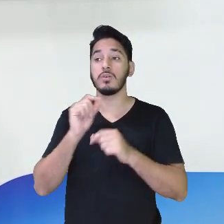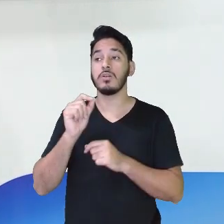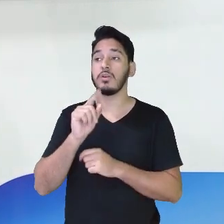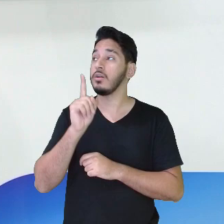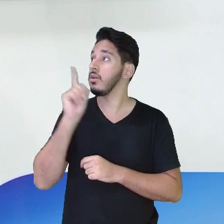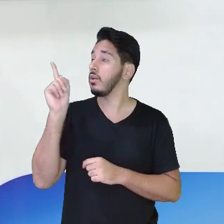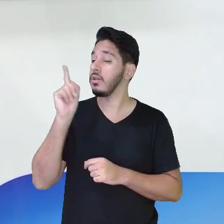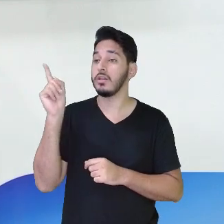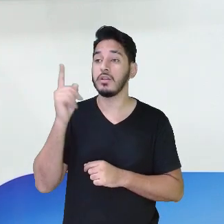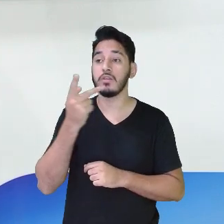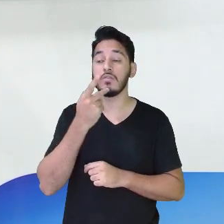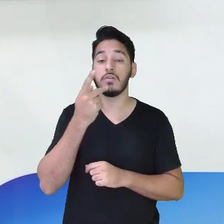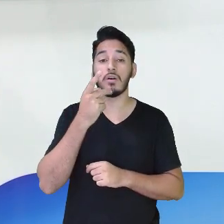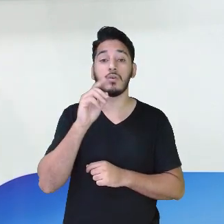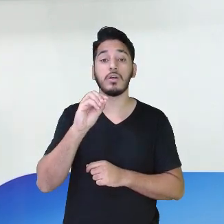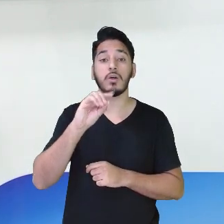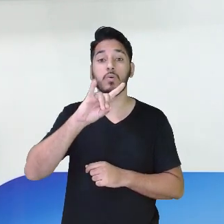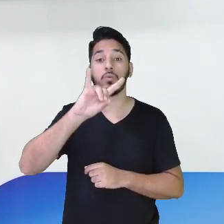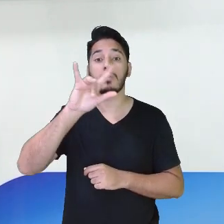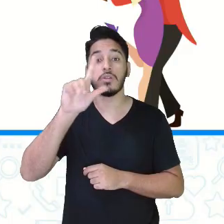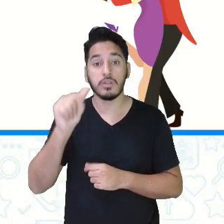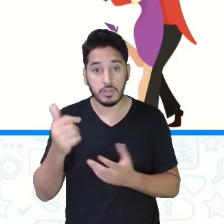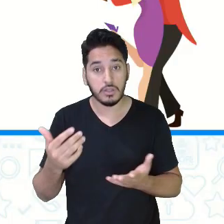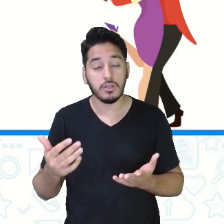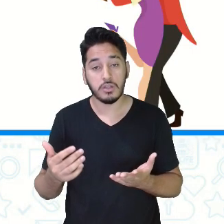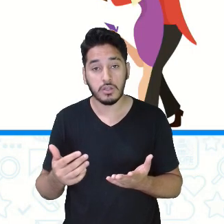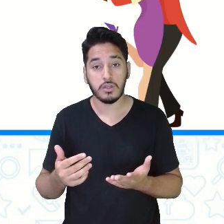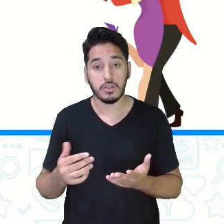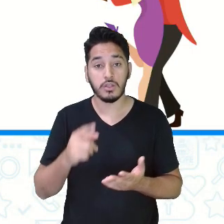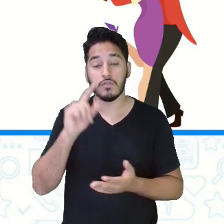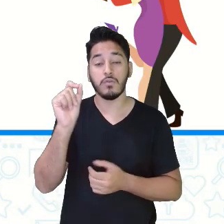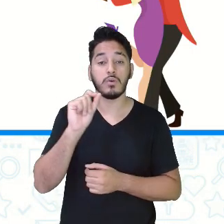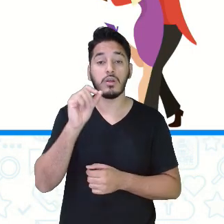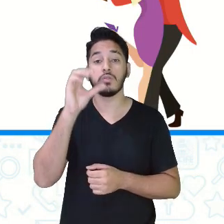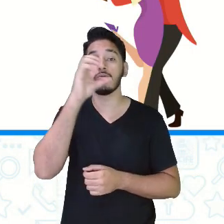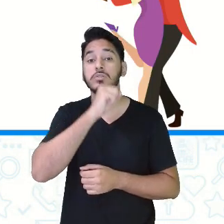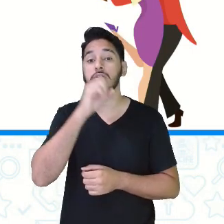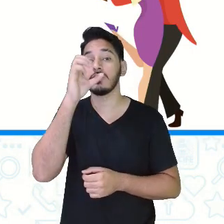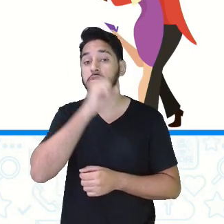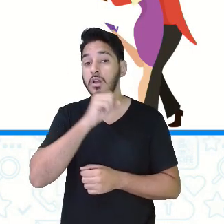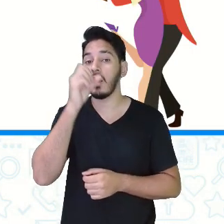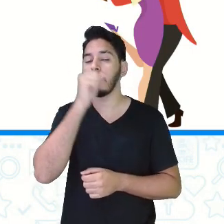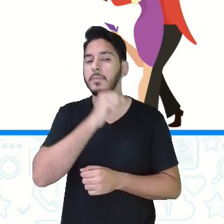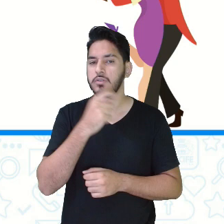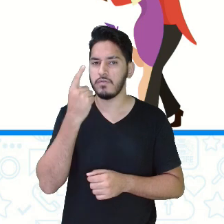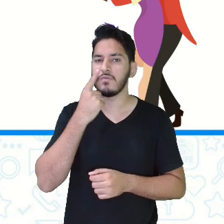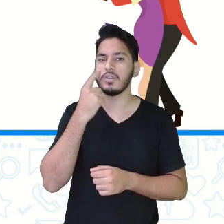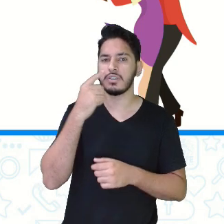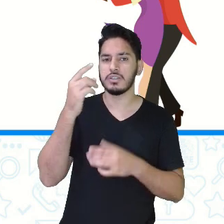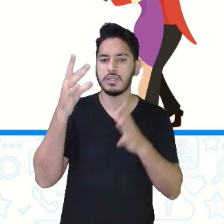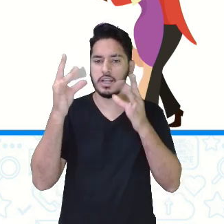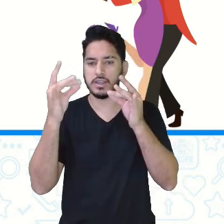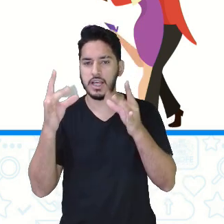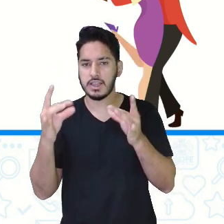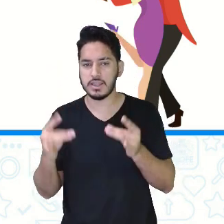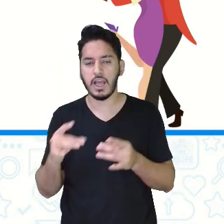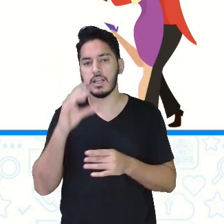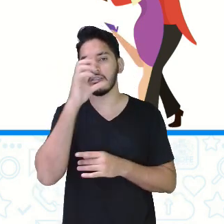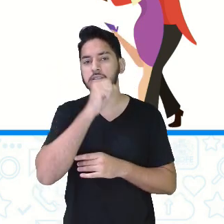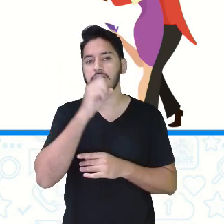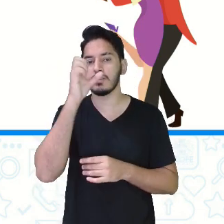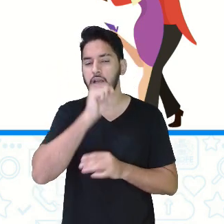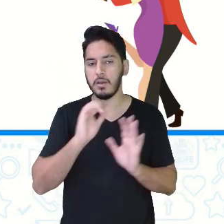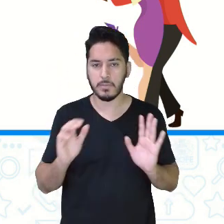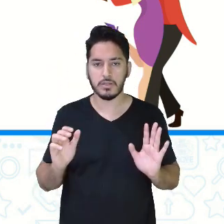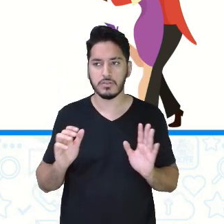conto especificamente fala-se até do dia, não é? Que se passou aquela história. Vejam como tem tantos detalhes, não é sábado.